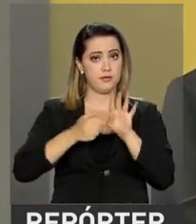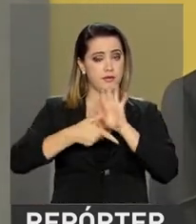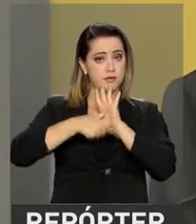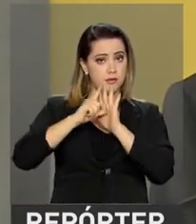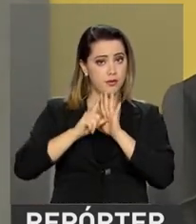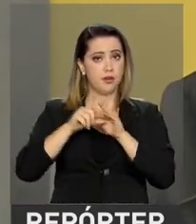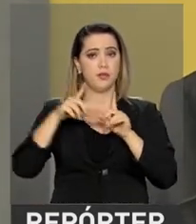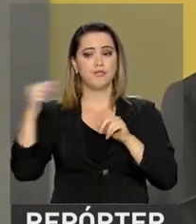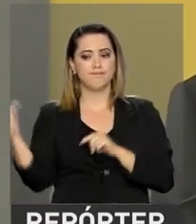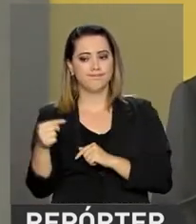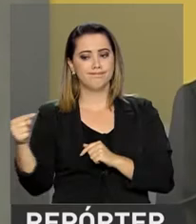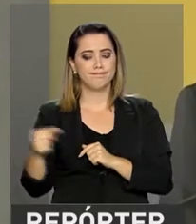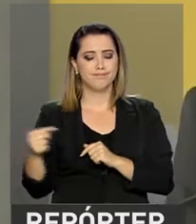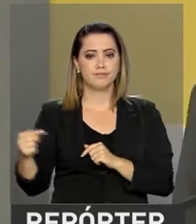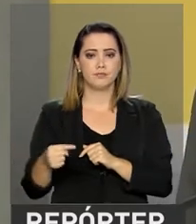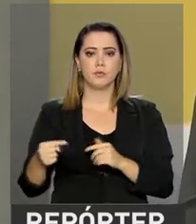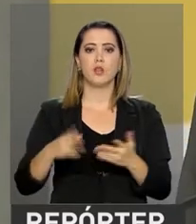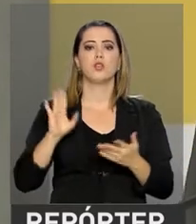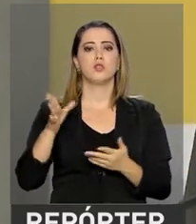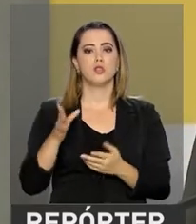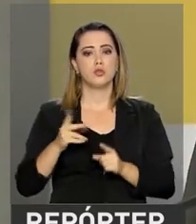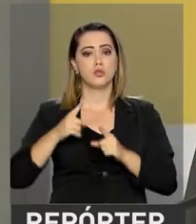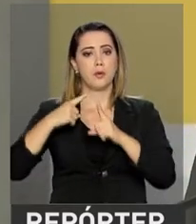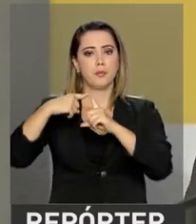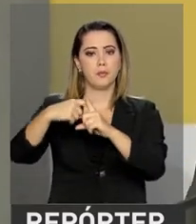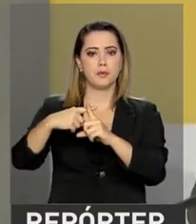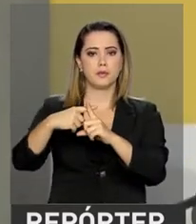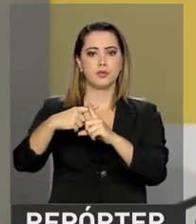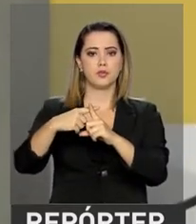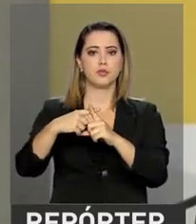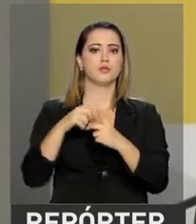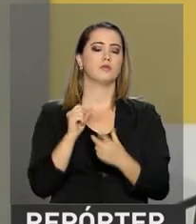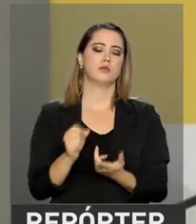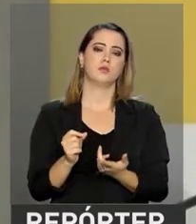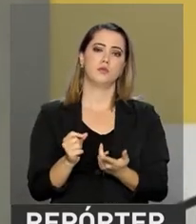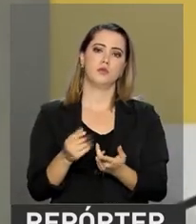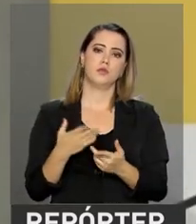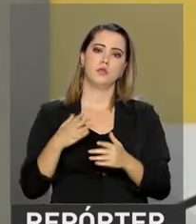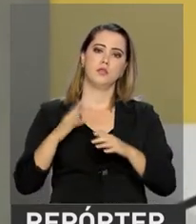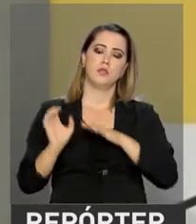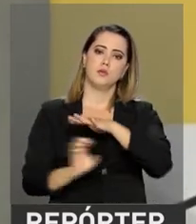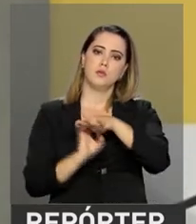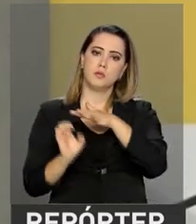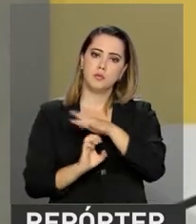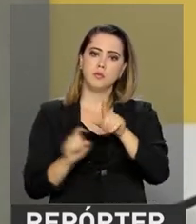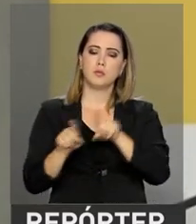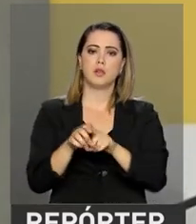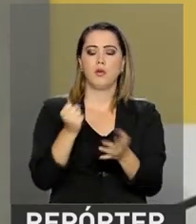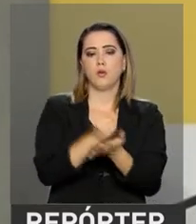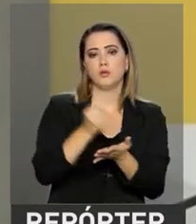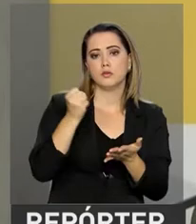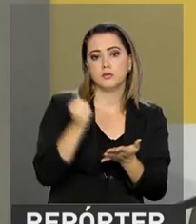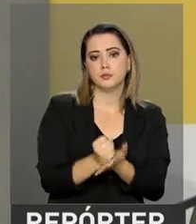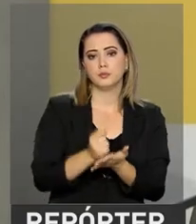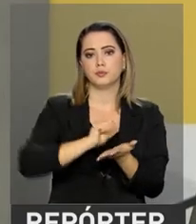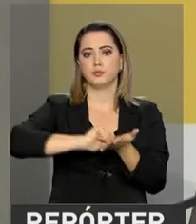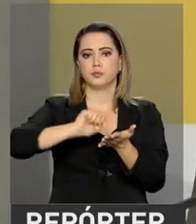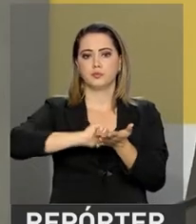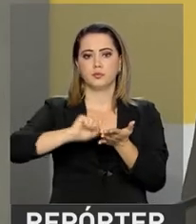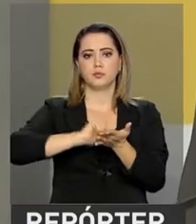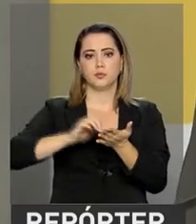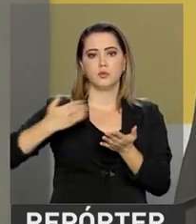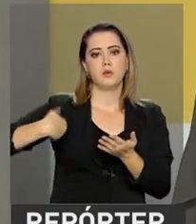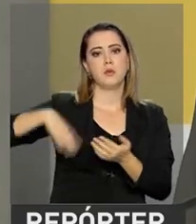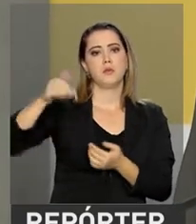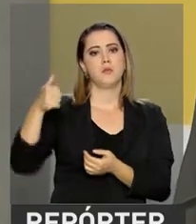nós tivemos índices positivos no emprego com carteira assinada postos de trabalho mais de